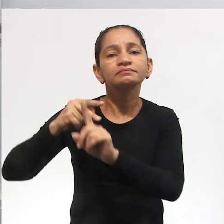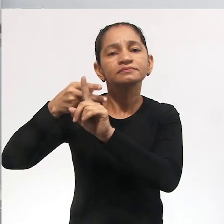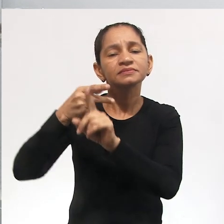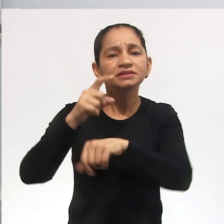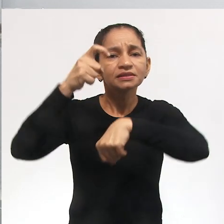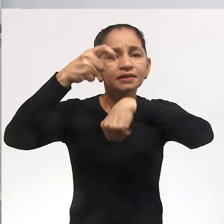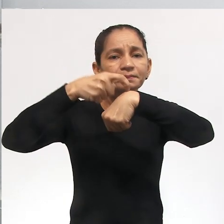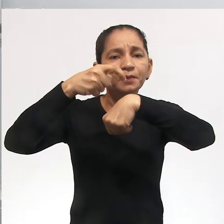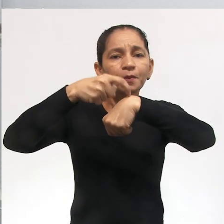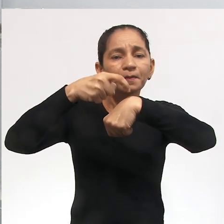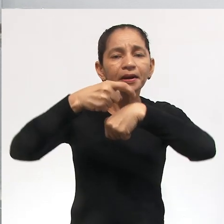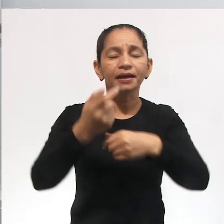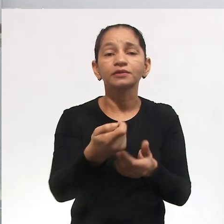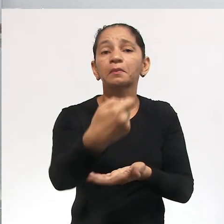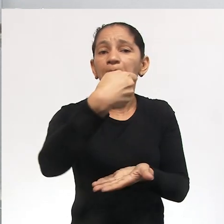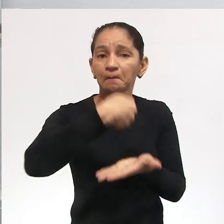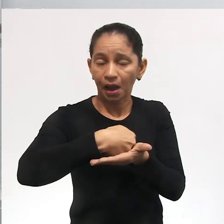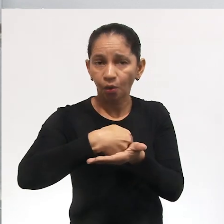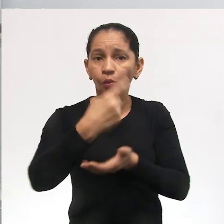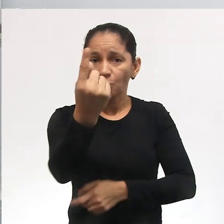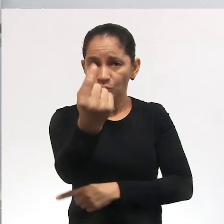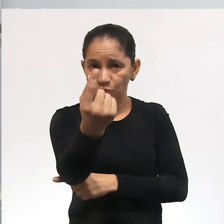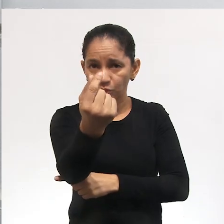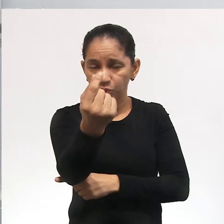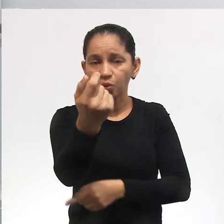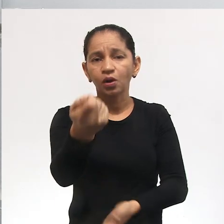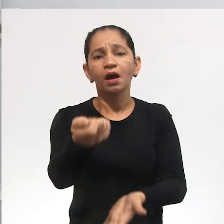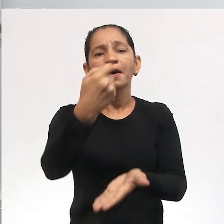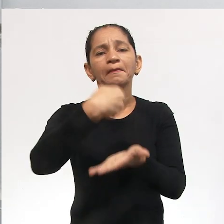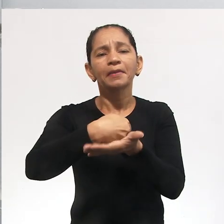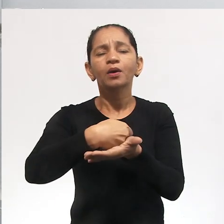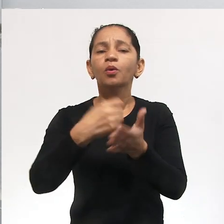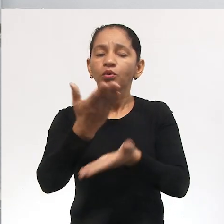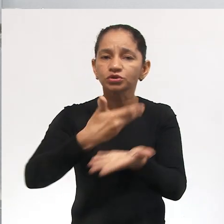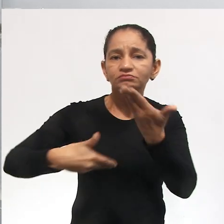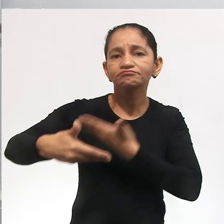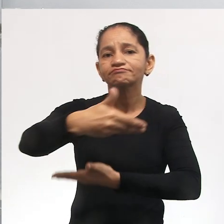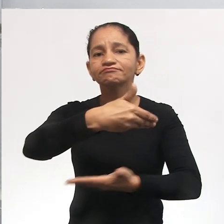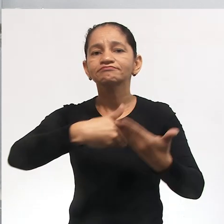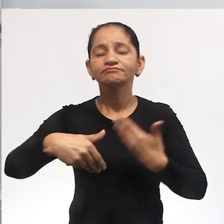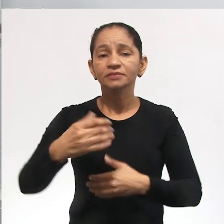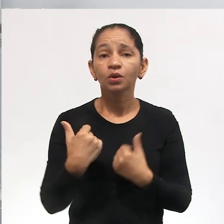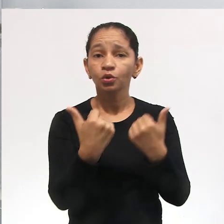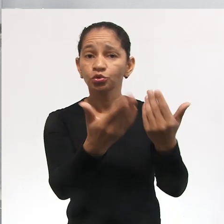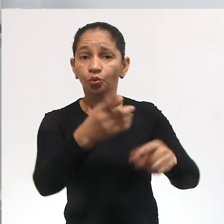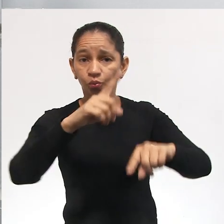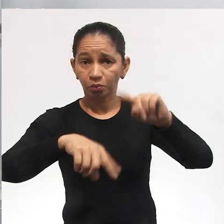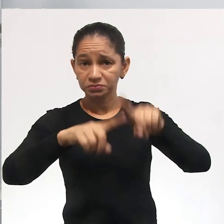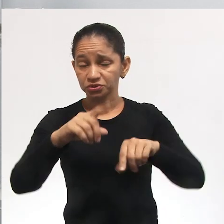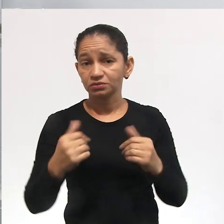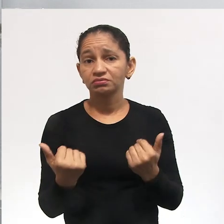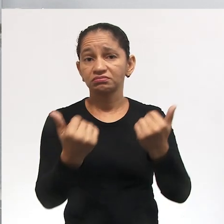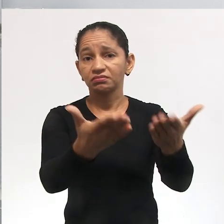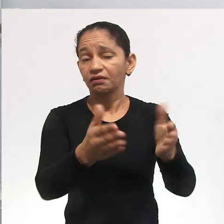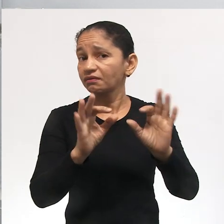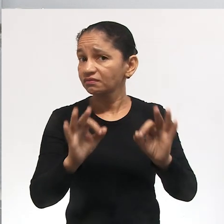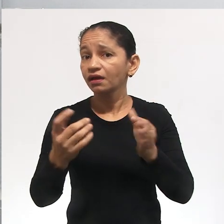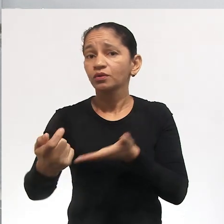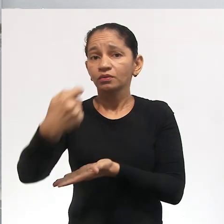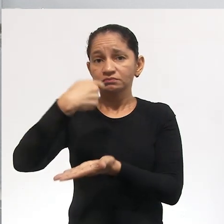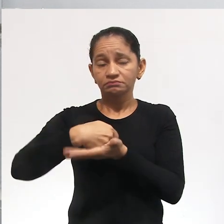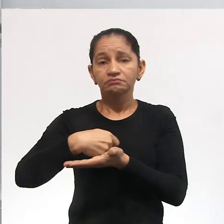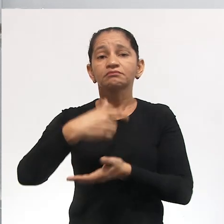gente receber o dinheiro pela venda, pela transação da torta, ou em algum momento receber esse dinheiro. Ou essa pessoa